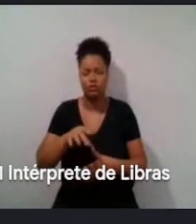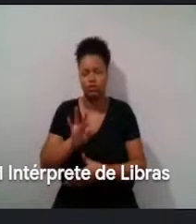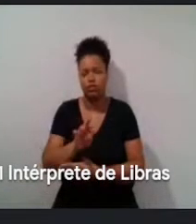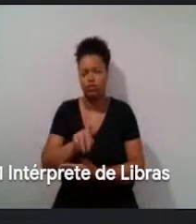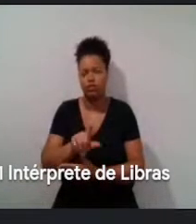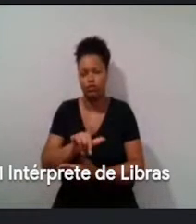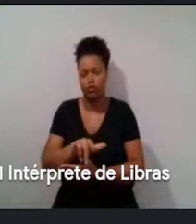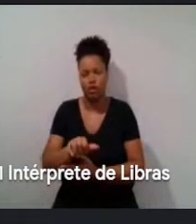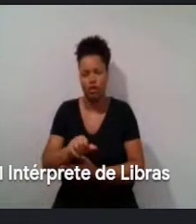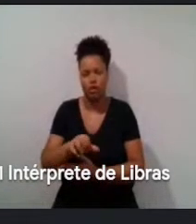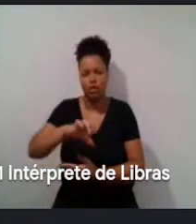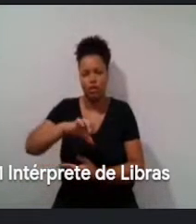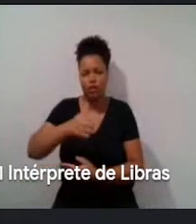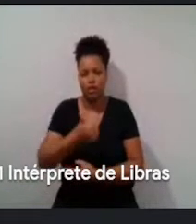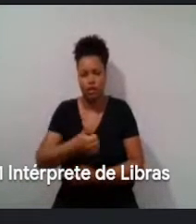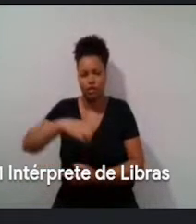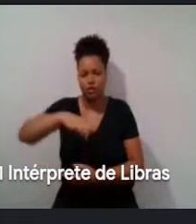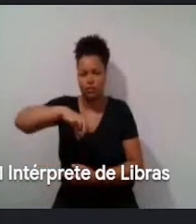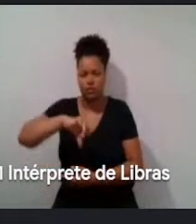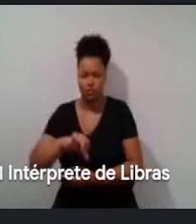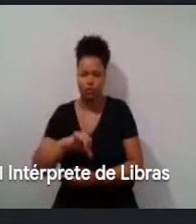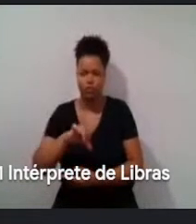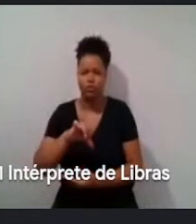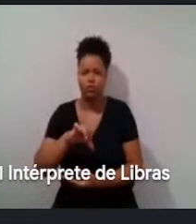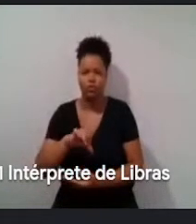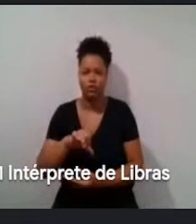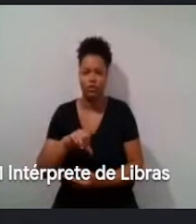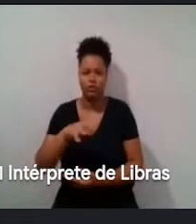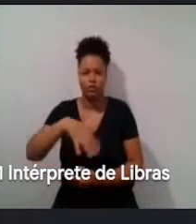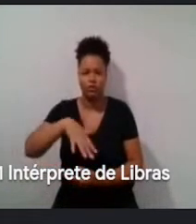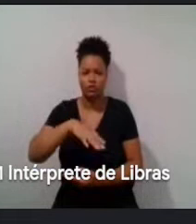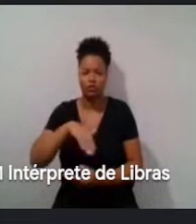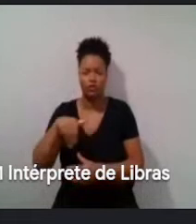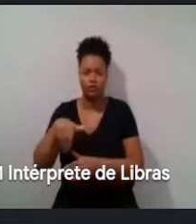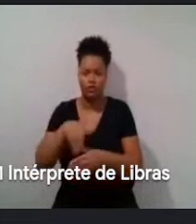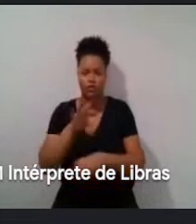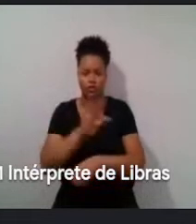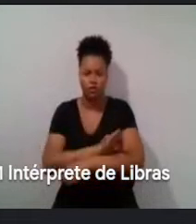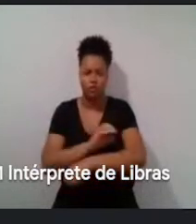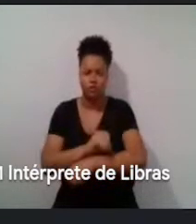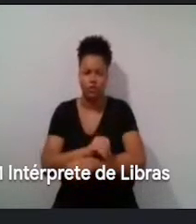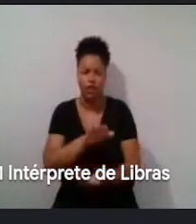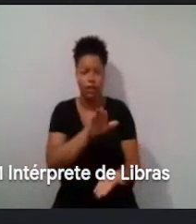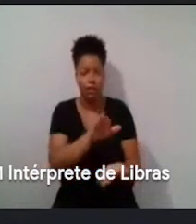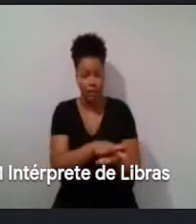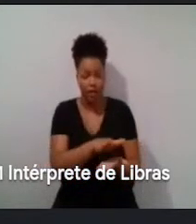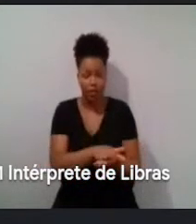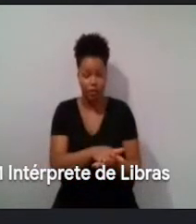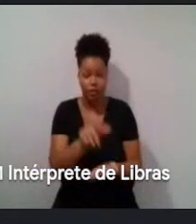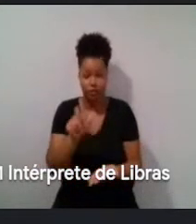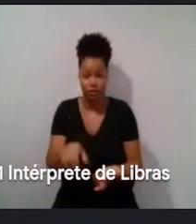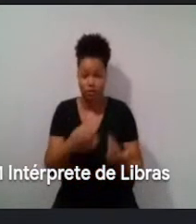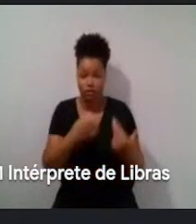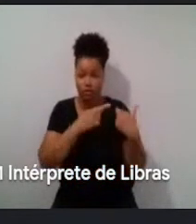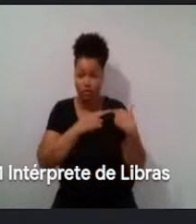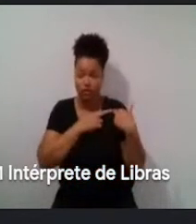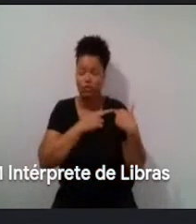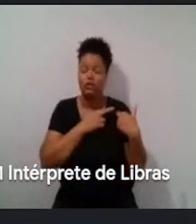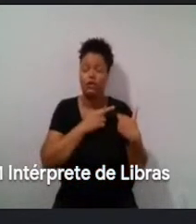Palmas, Tocantins. A origem Palmas, o relator é o juiz doutor Rodrigo de Menezes dos